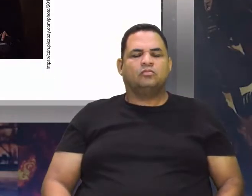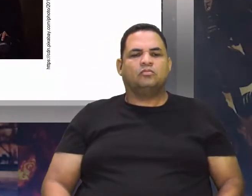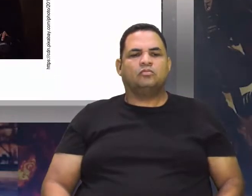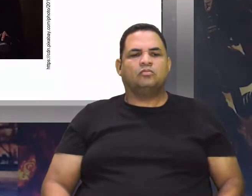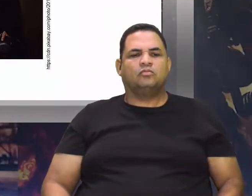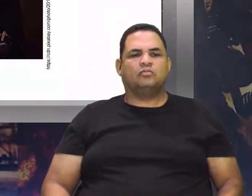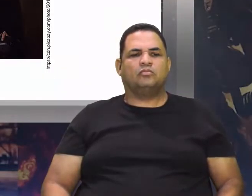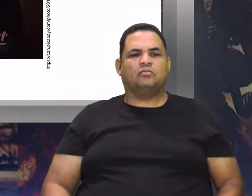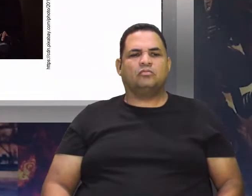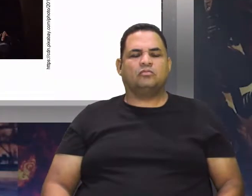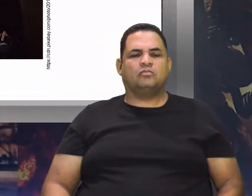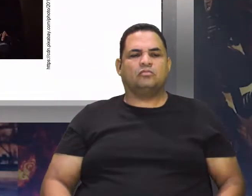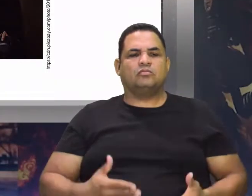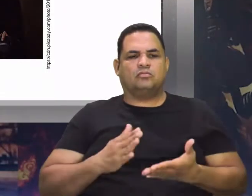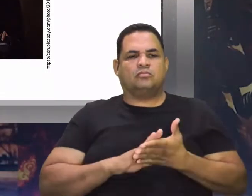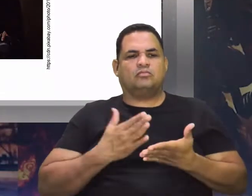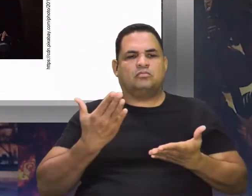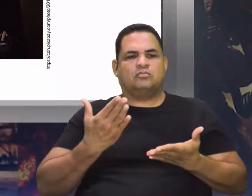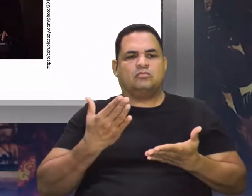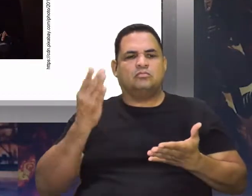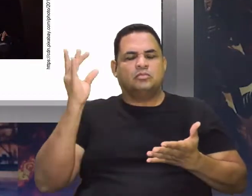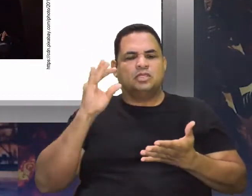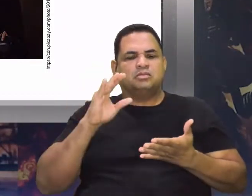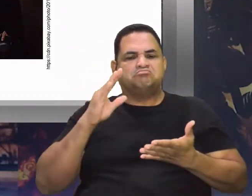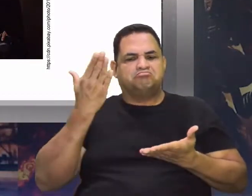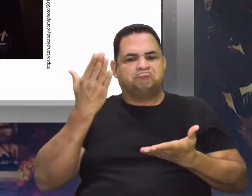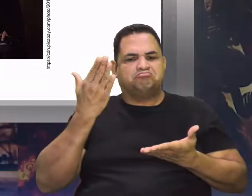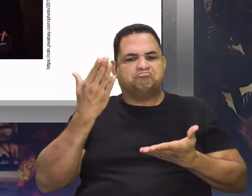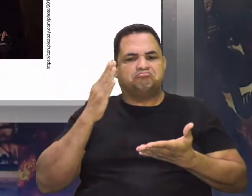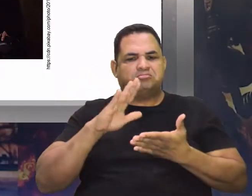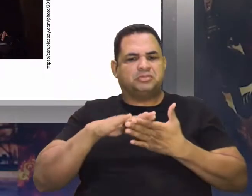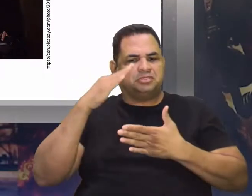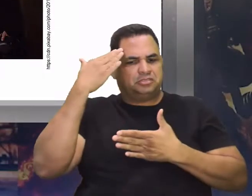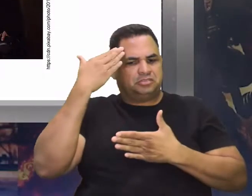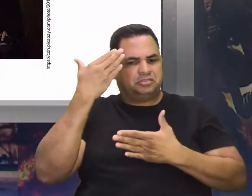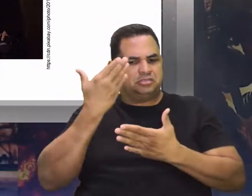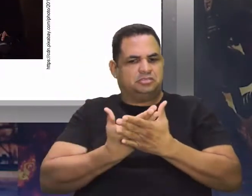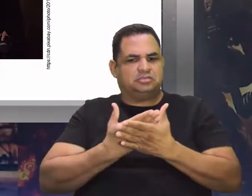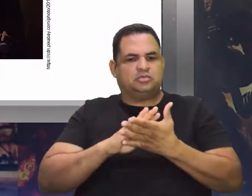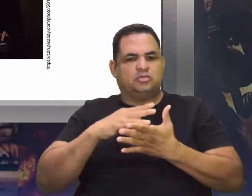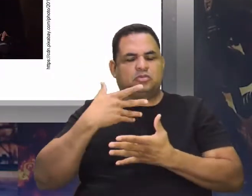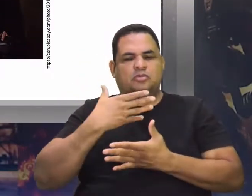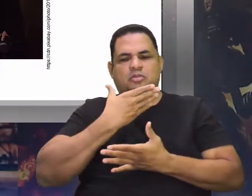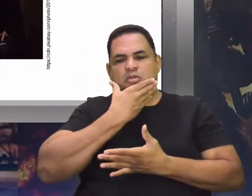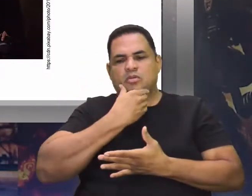evolucionismo, consagrando-se como o pai da teoria evolucionista.